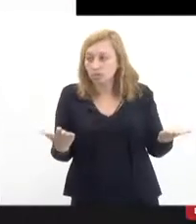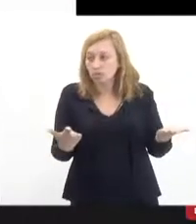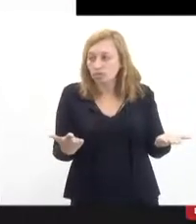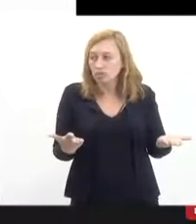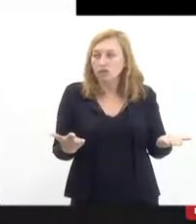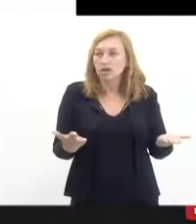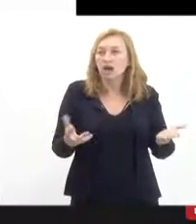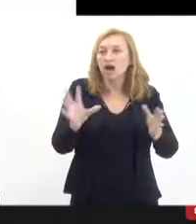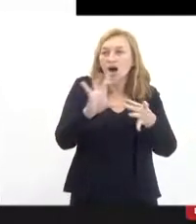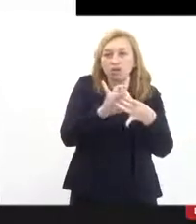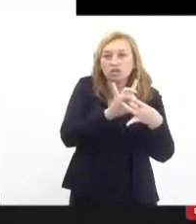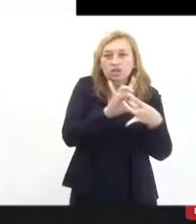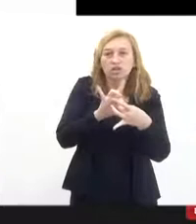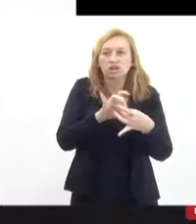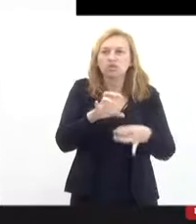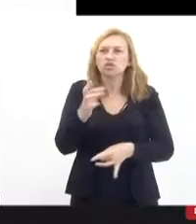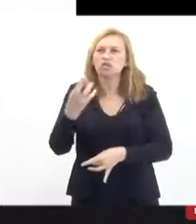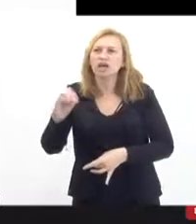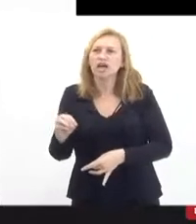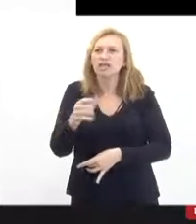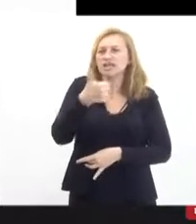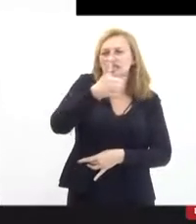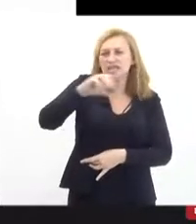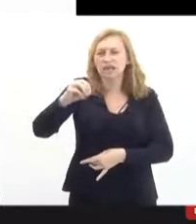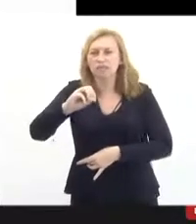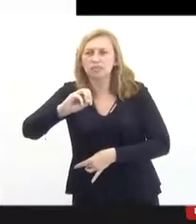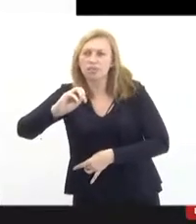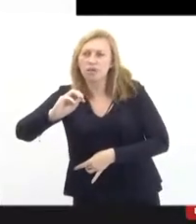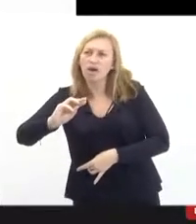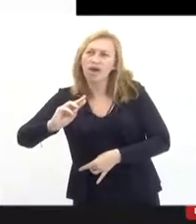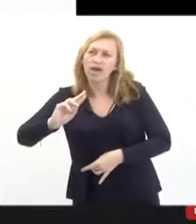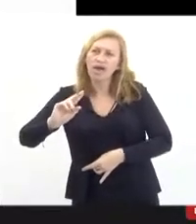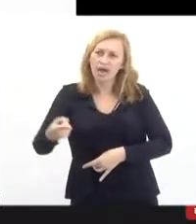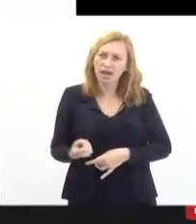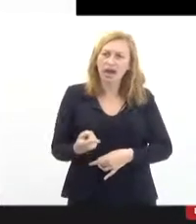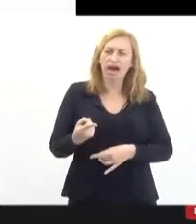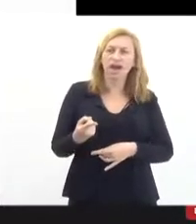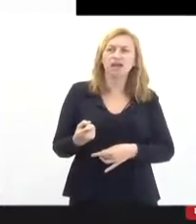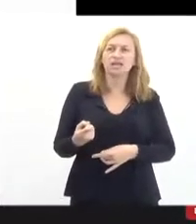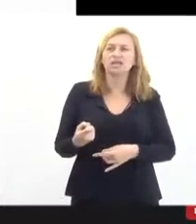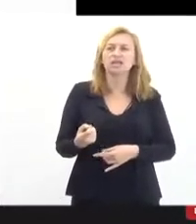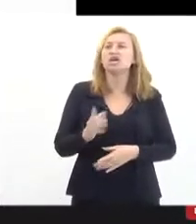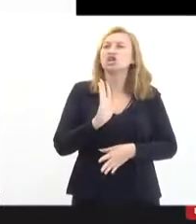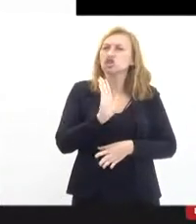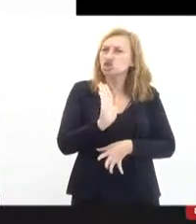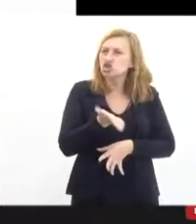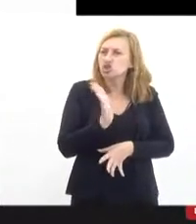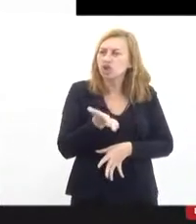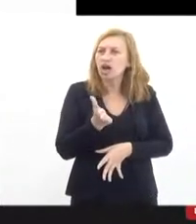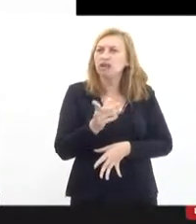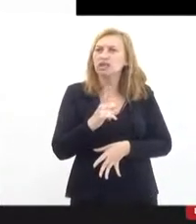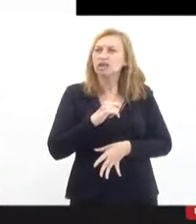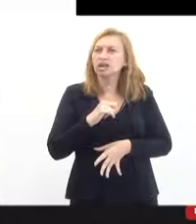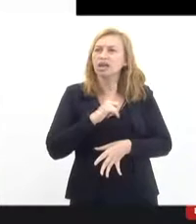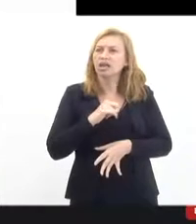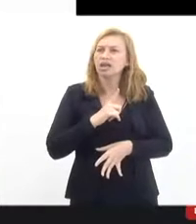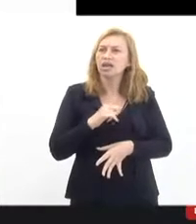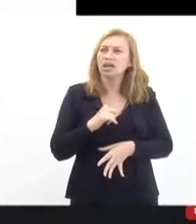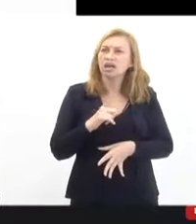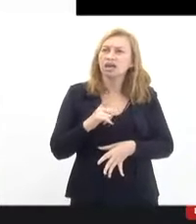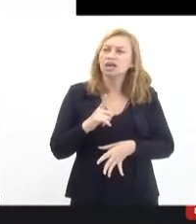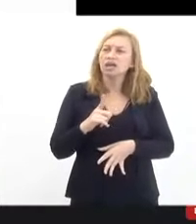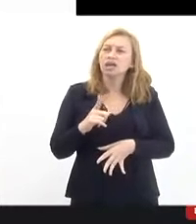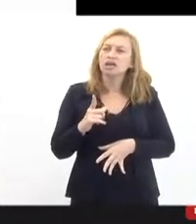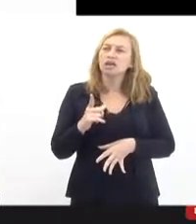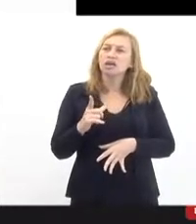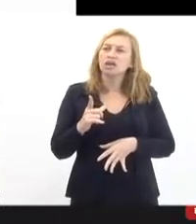a União de um crédito, por exemplo, de 100 mil reais, de um conjunto de créditos de 100 mil reais, ela já estabelece que a expectativa dela de receber é de